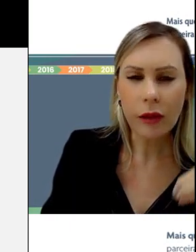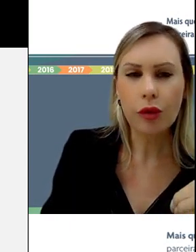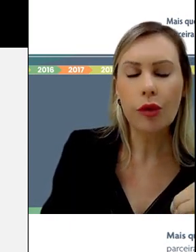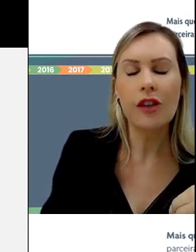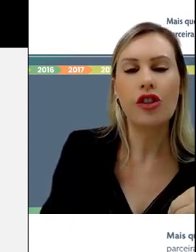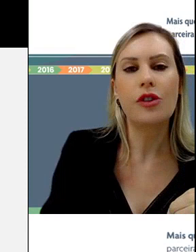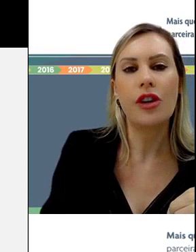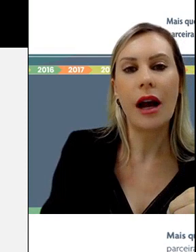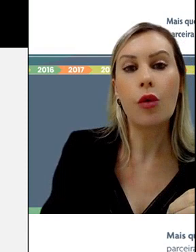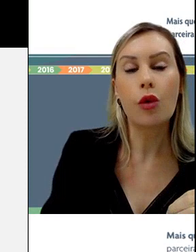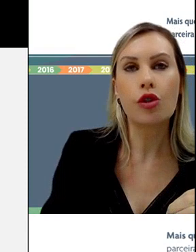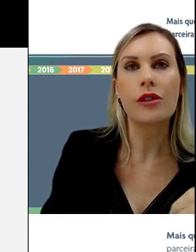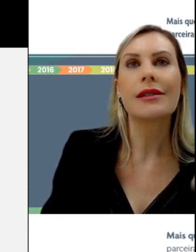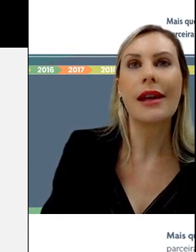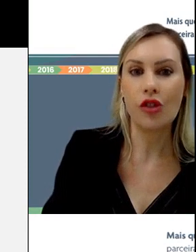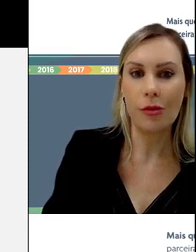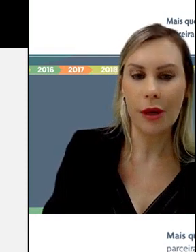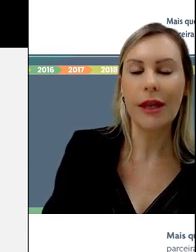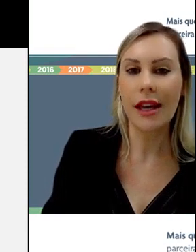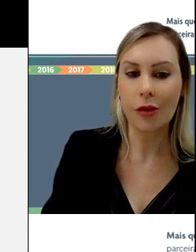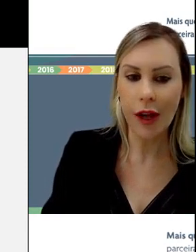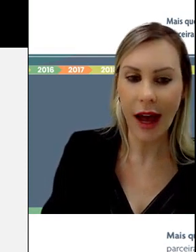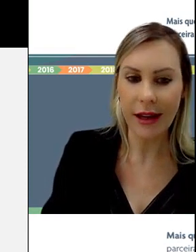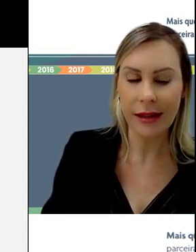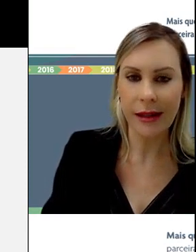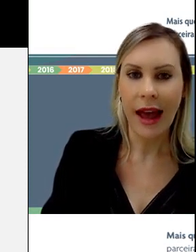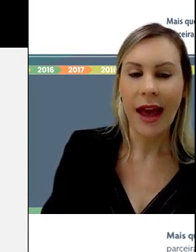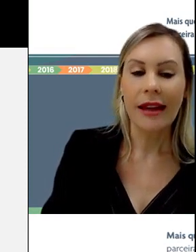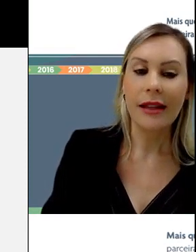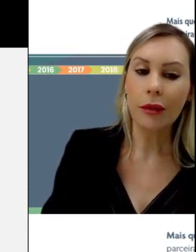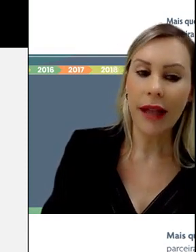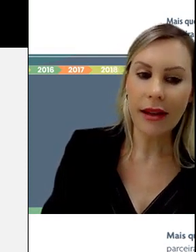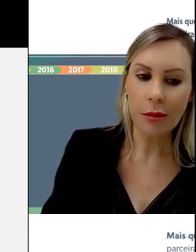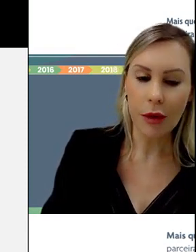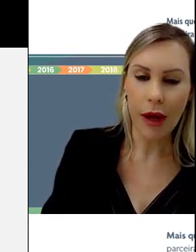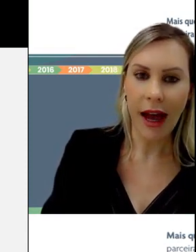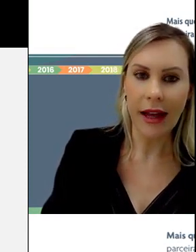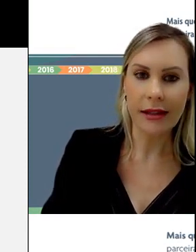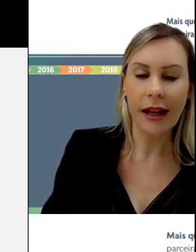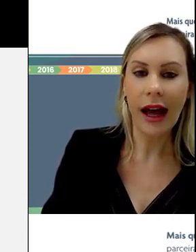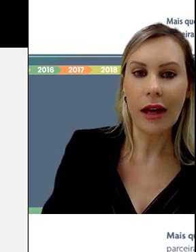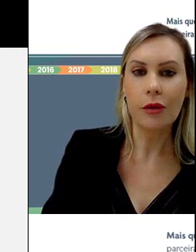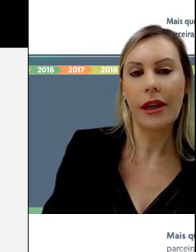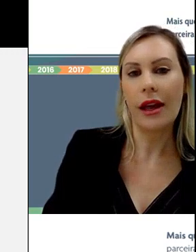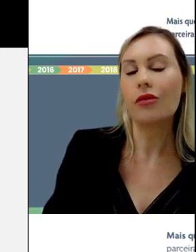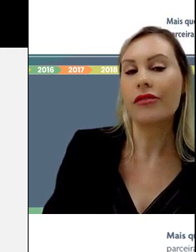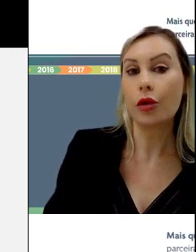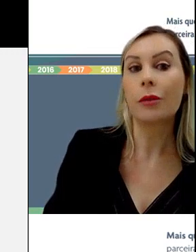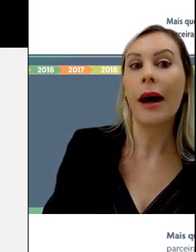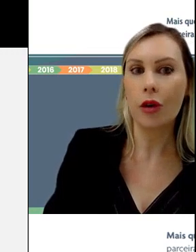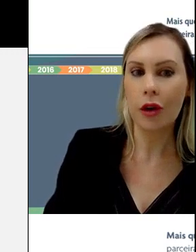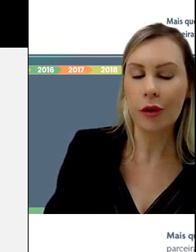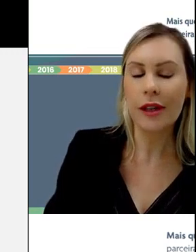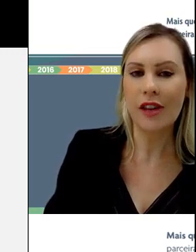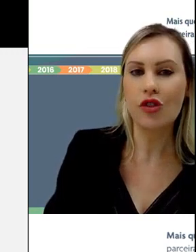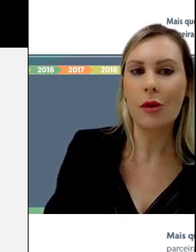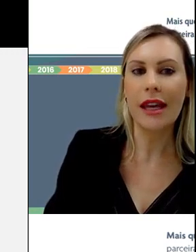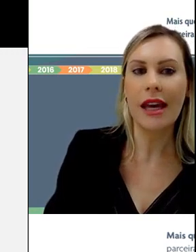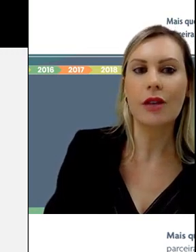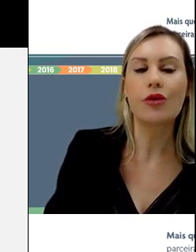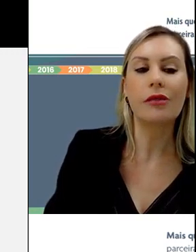é o teto do regime geral hoje? R$7.500. Então, R$10.000, claro que é um valor maior